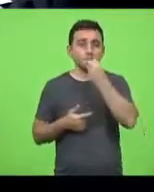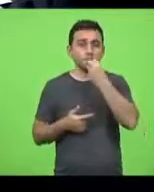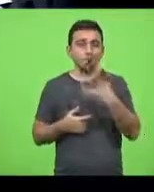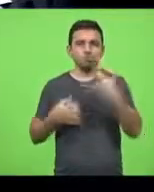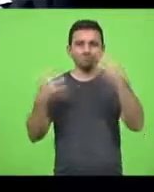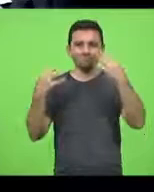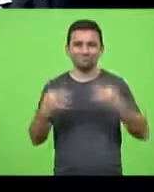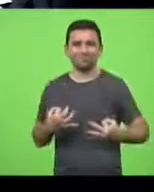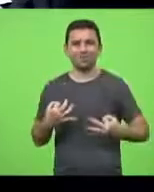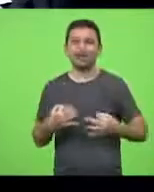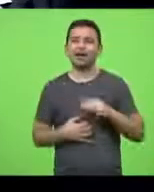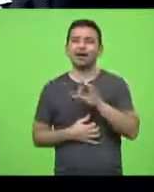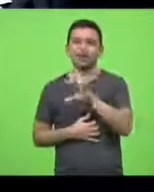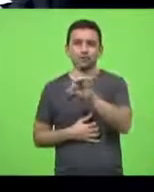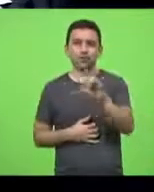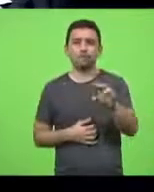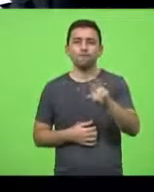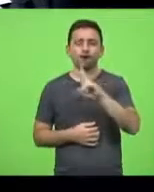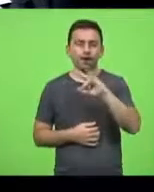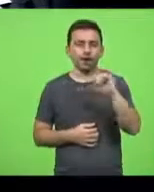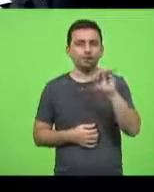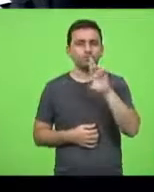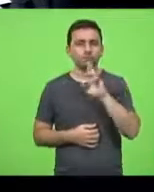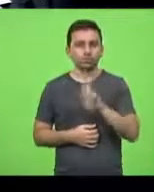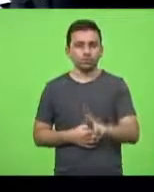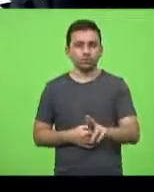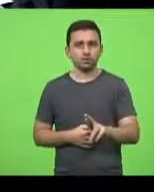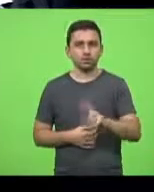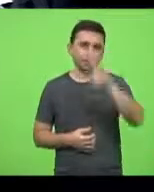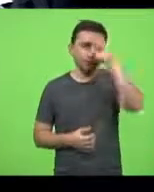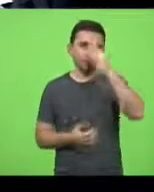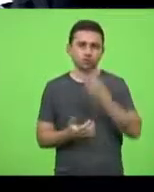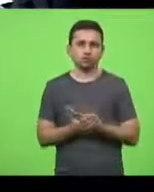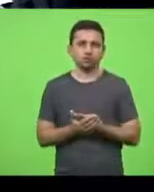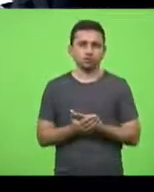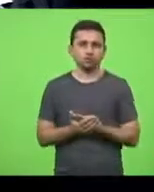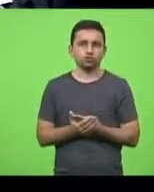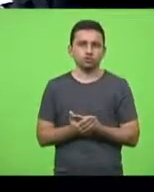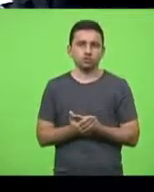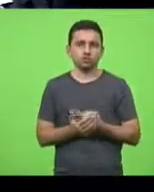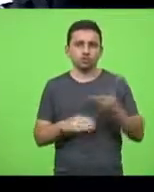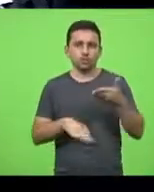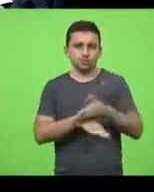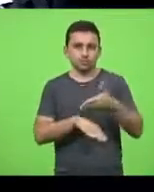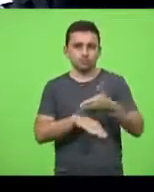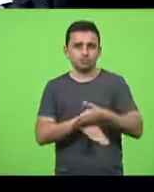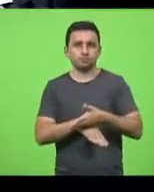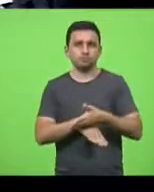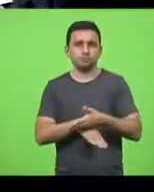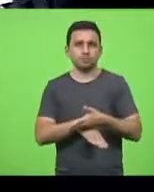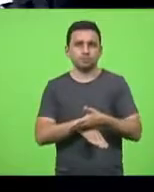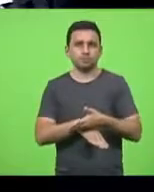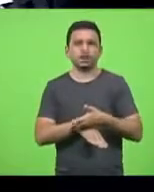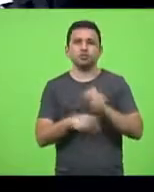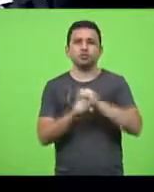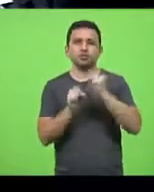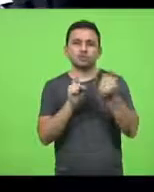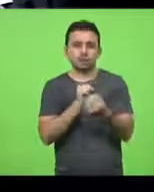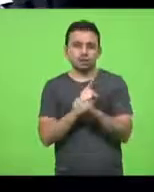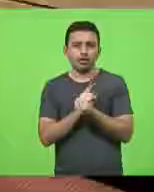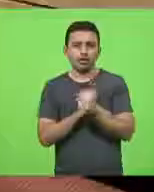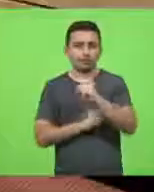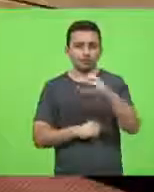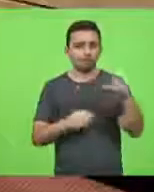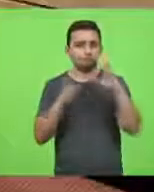e cada um no futuro vai responder por aquilo que acredita que participou ou não participou. A sociedade catarinense está atenta. Obrigado, senhor